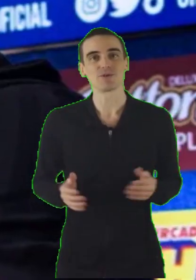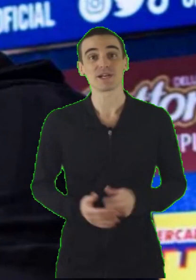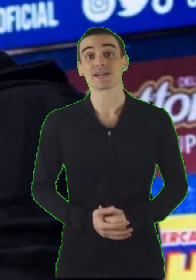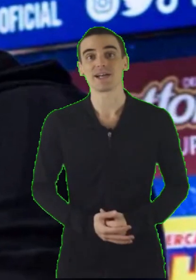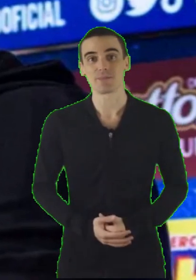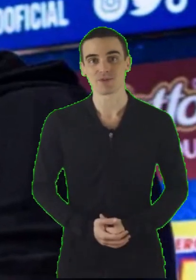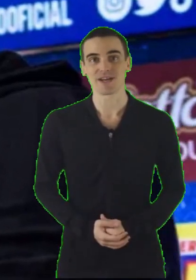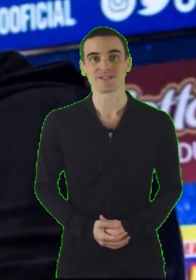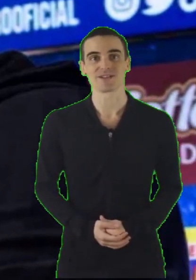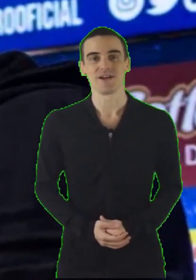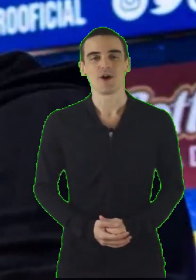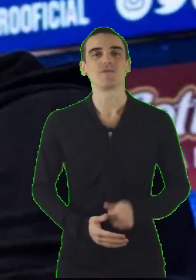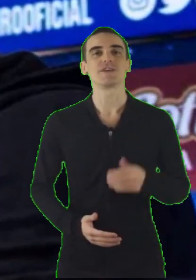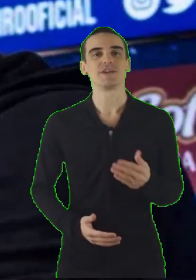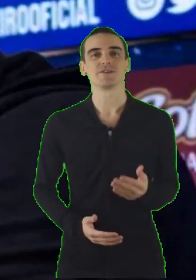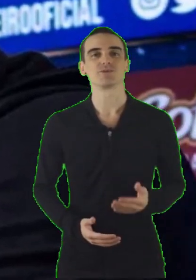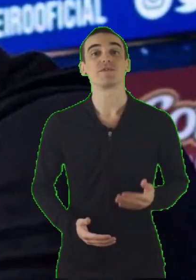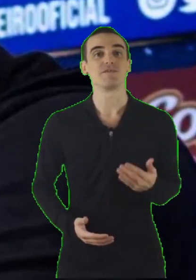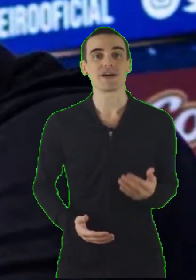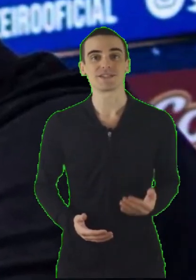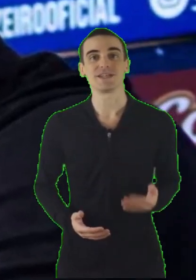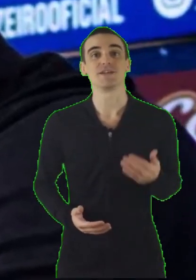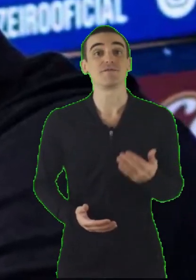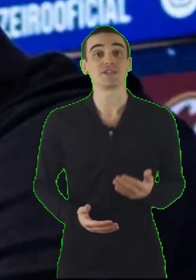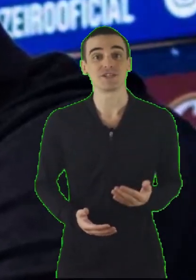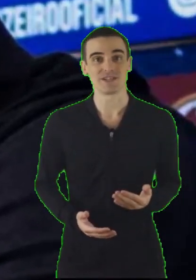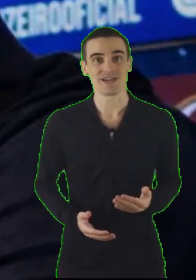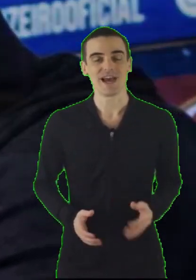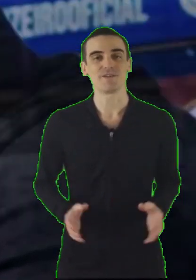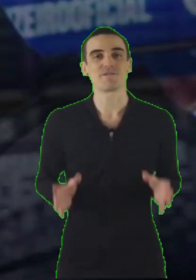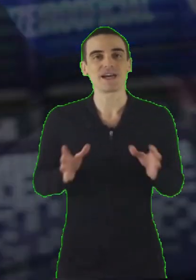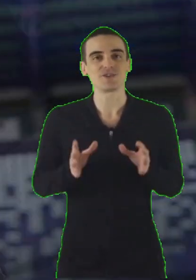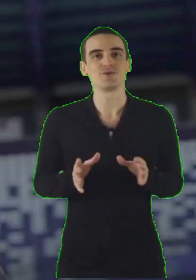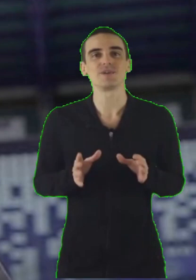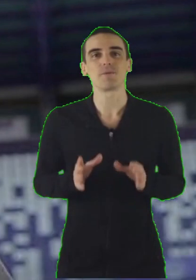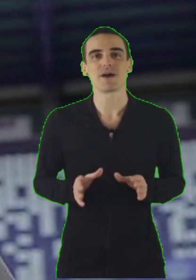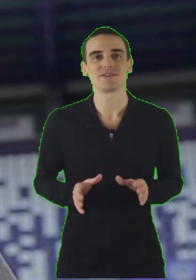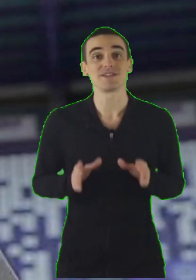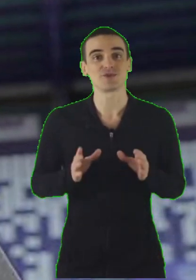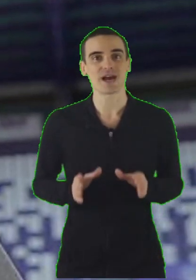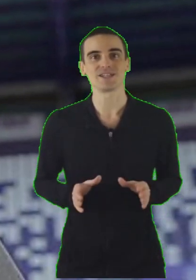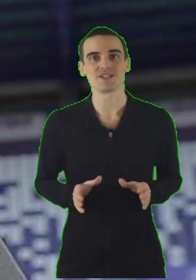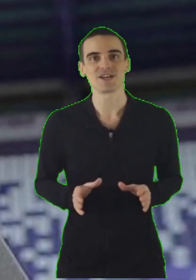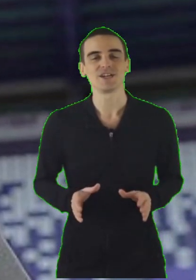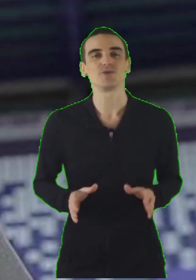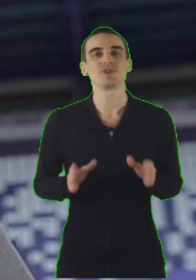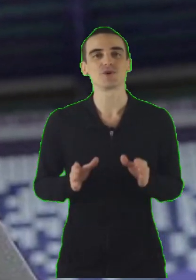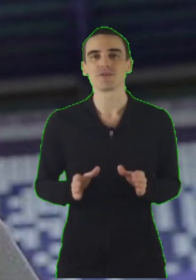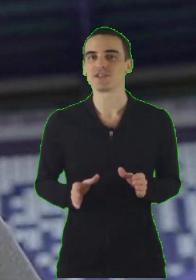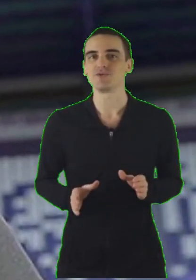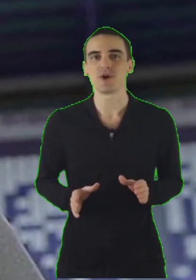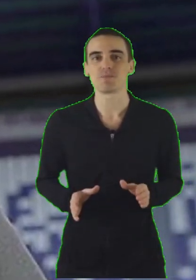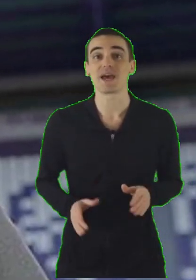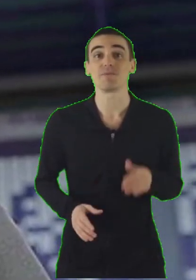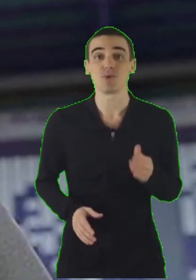Ronaldo está todo vapor no mercado da bola fim de trazer alguns nomes de peso para reforçar ainda mais o time para temporada segundo